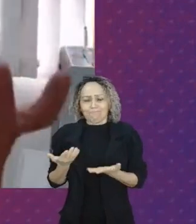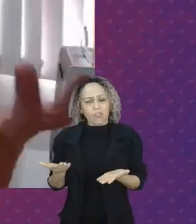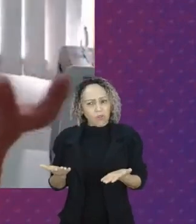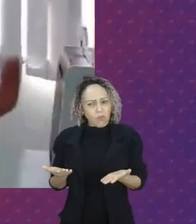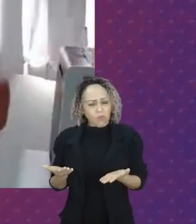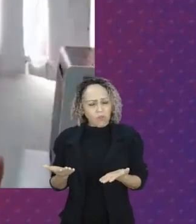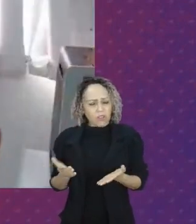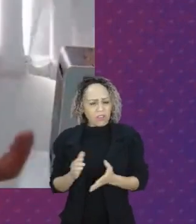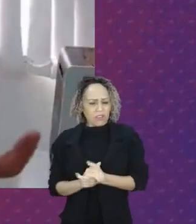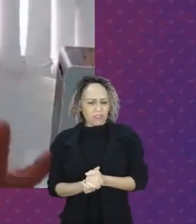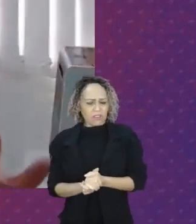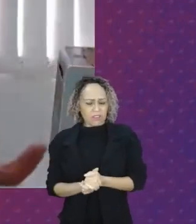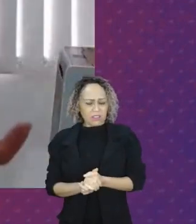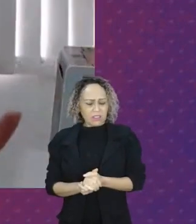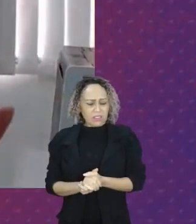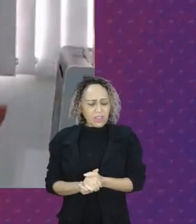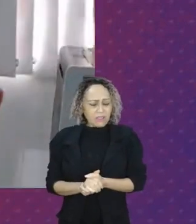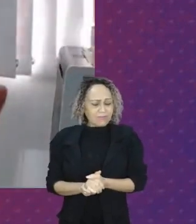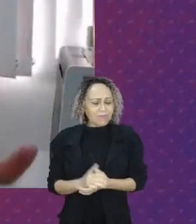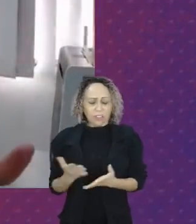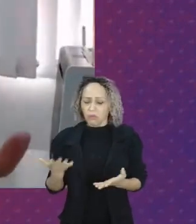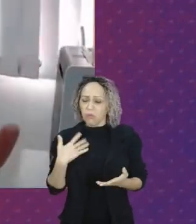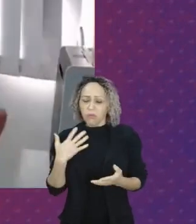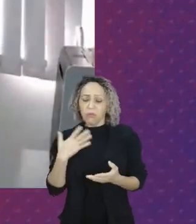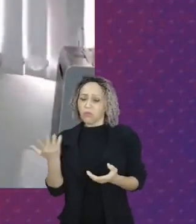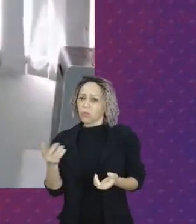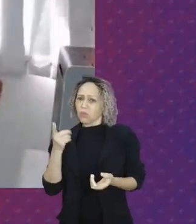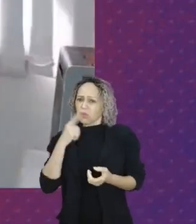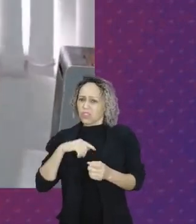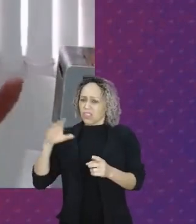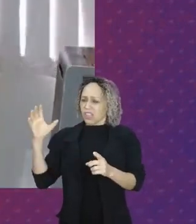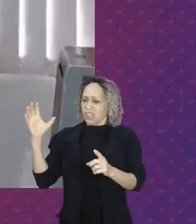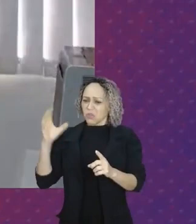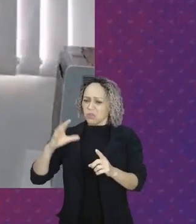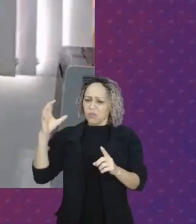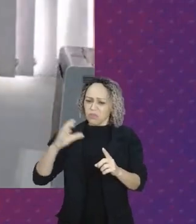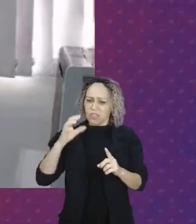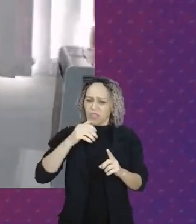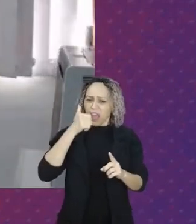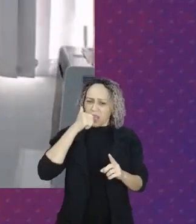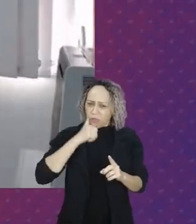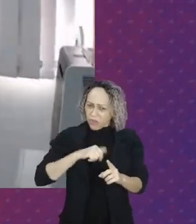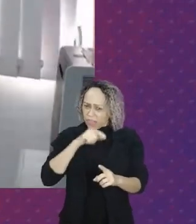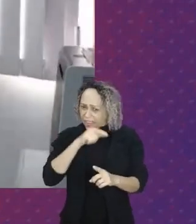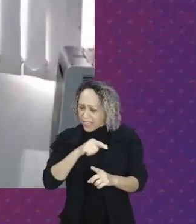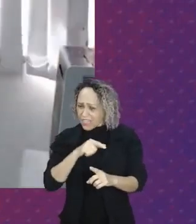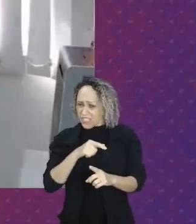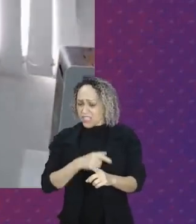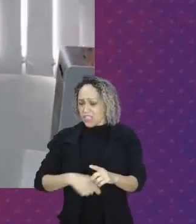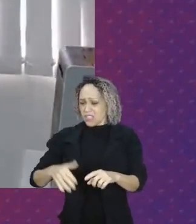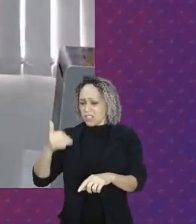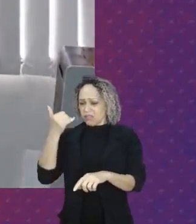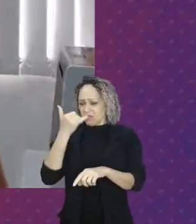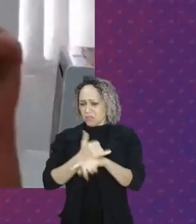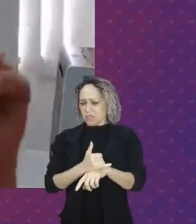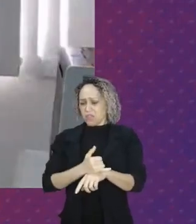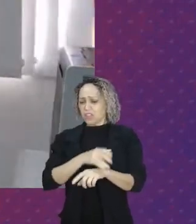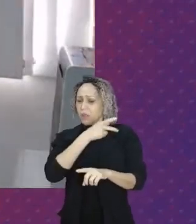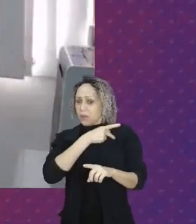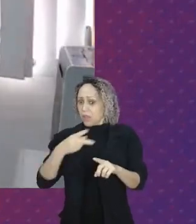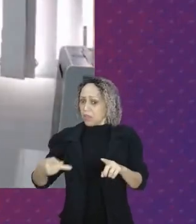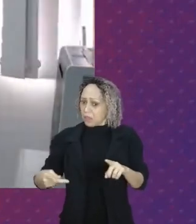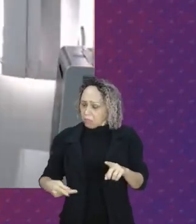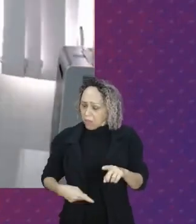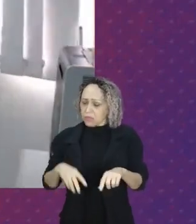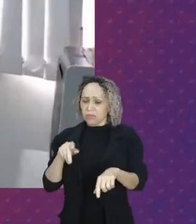para inspirar as mulheres para a assunção, né, de cargos de poder. Então, naquele mesmo período, né, se nós olharmos